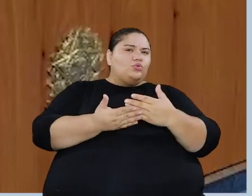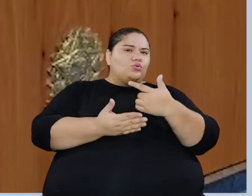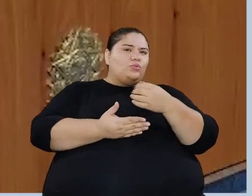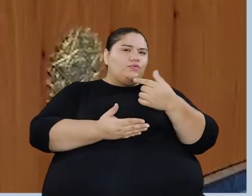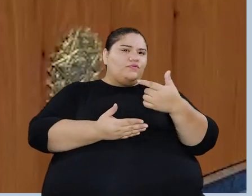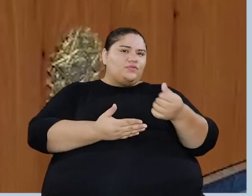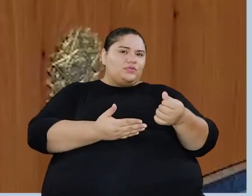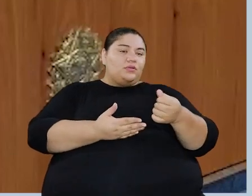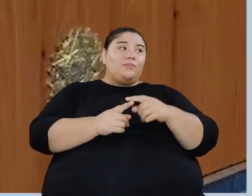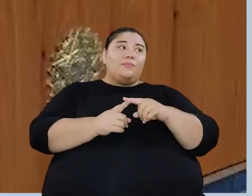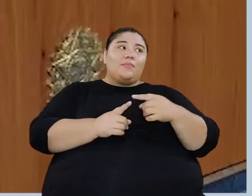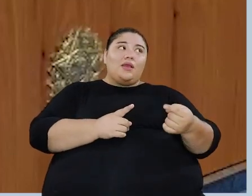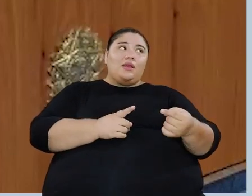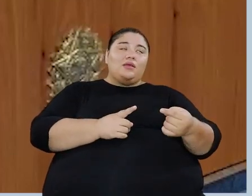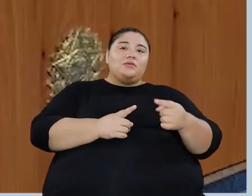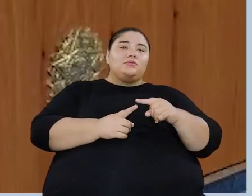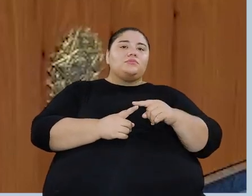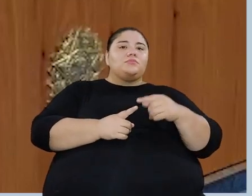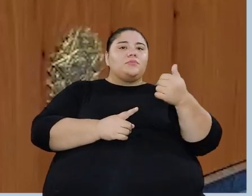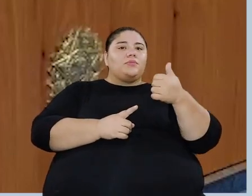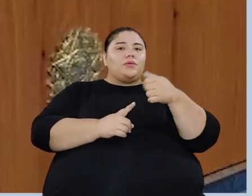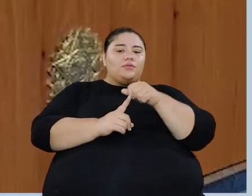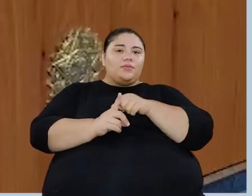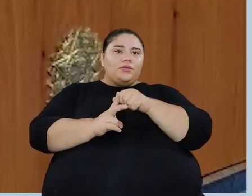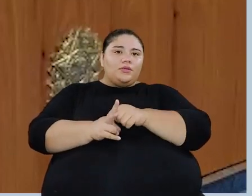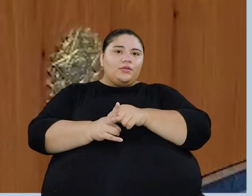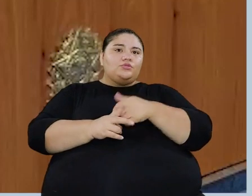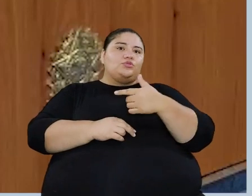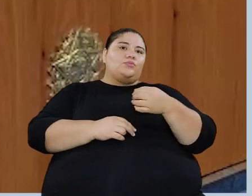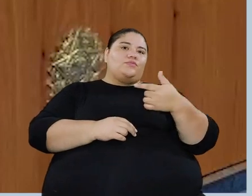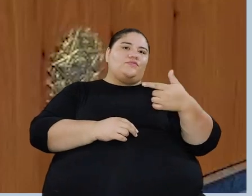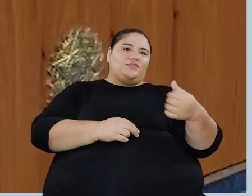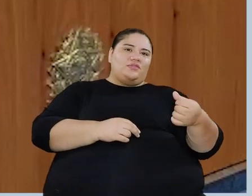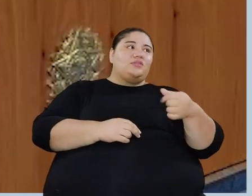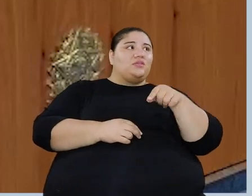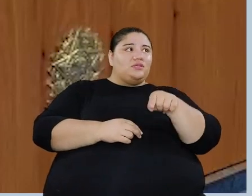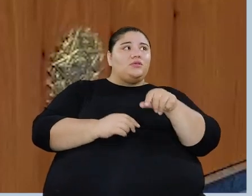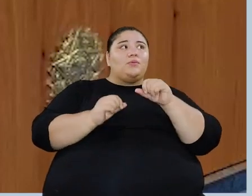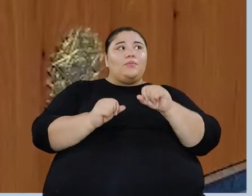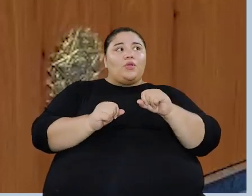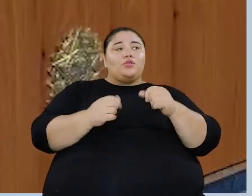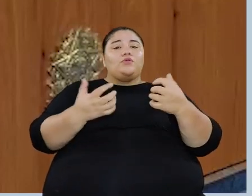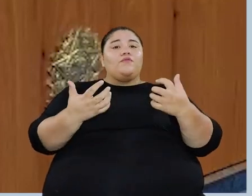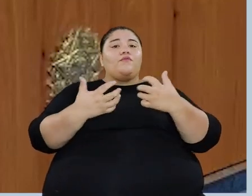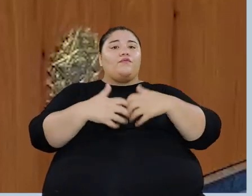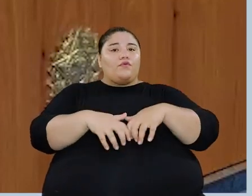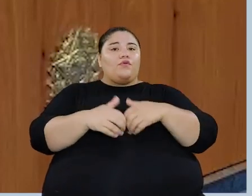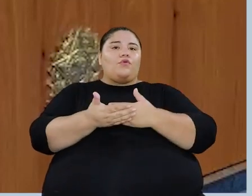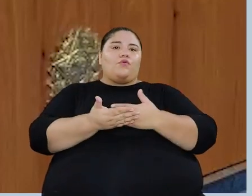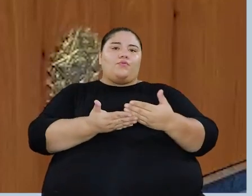de 2026, mas seguramente nos primeiros meses de 26, isso já poderá entrar em